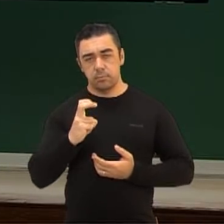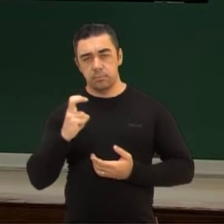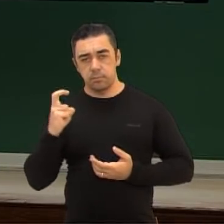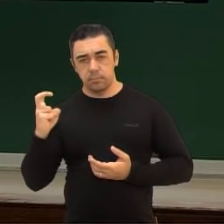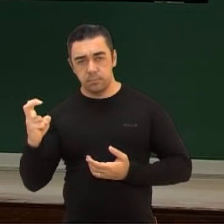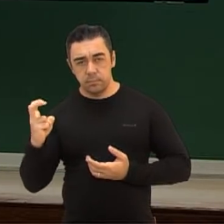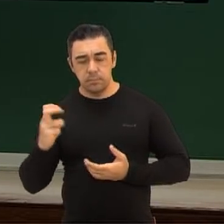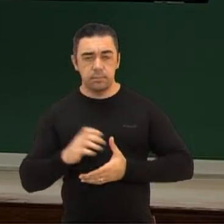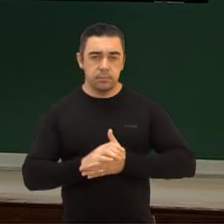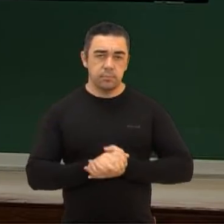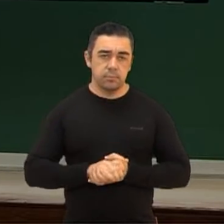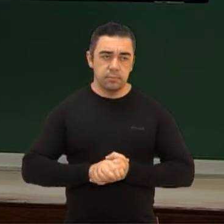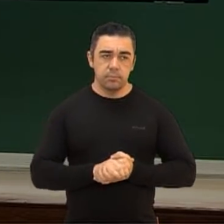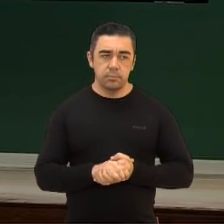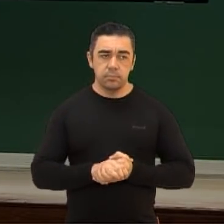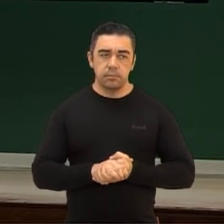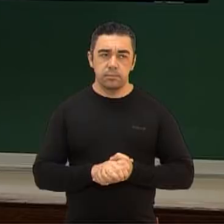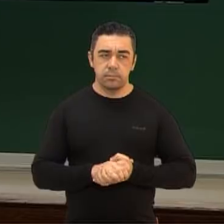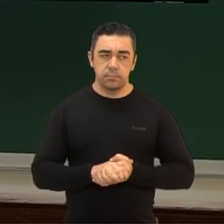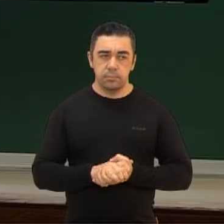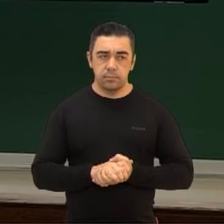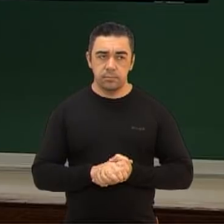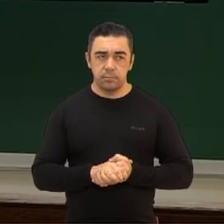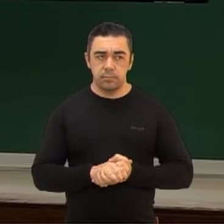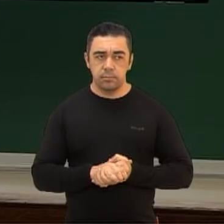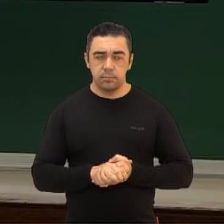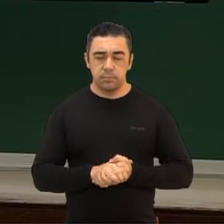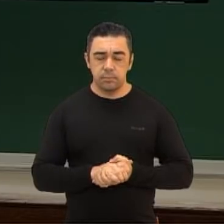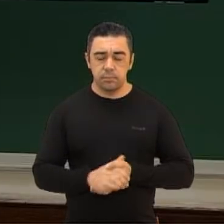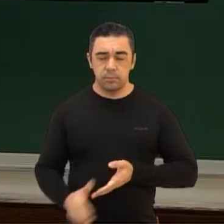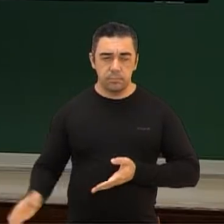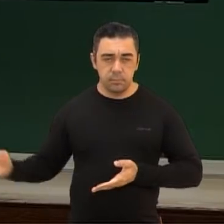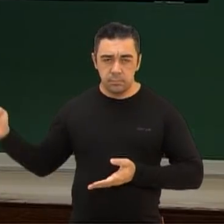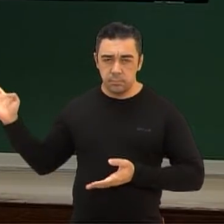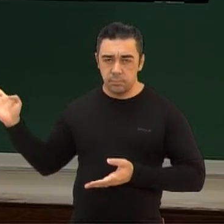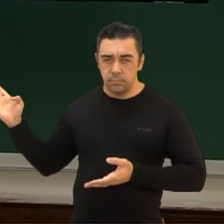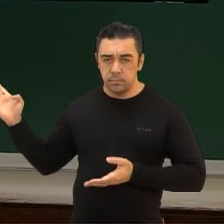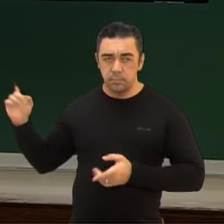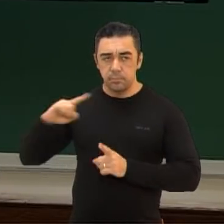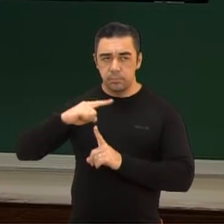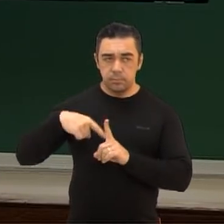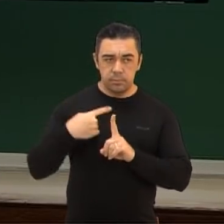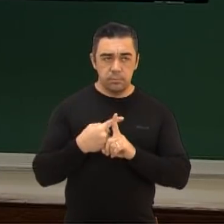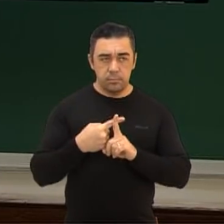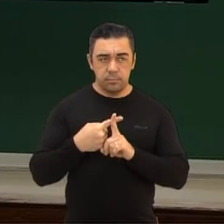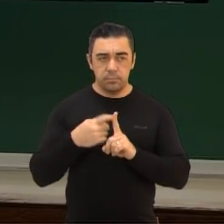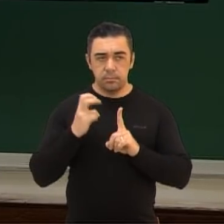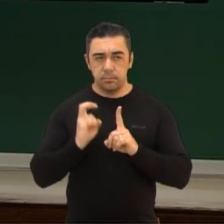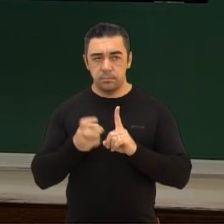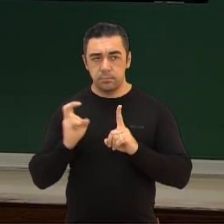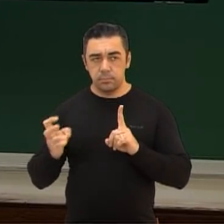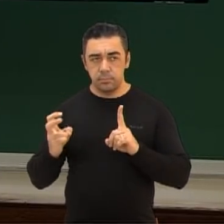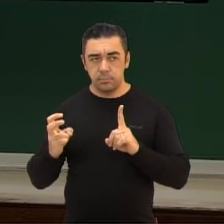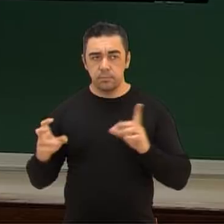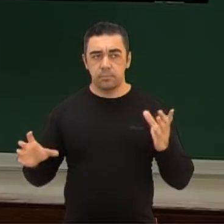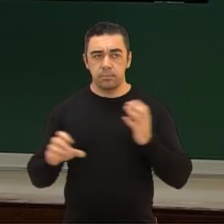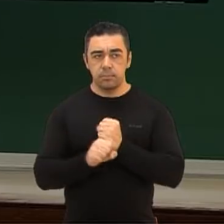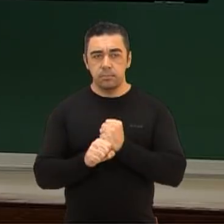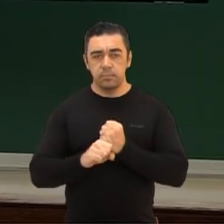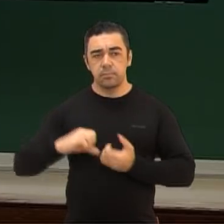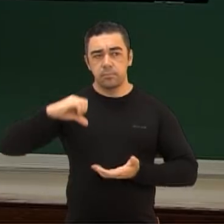o ângulo de 35 graus mais o ângulo de 55 graus